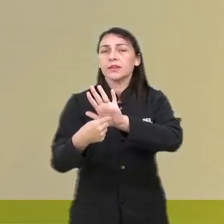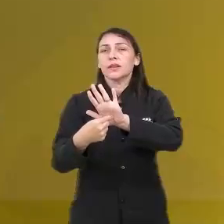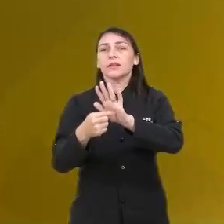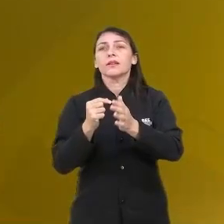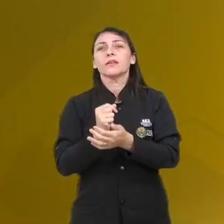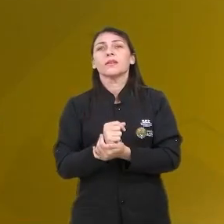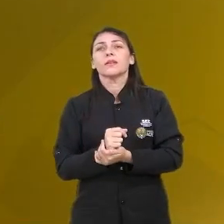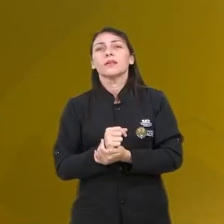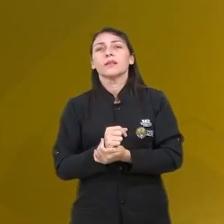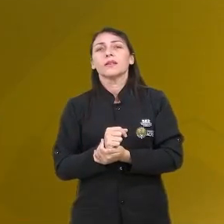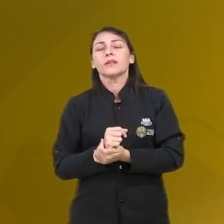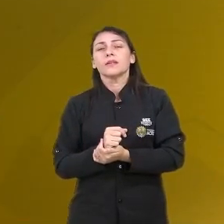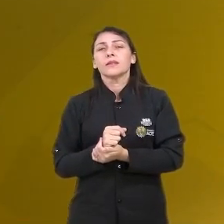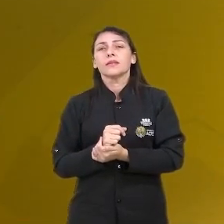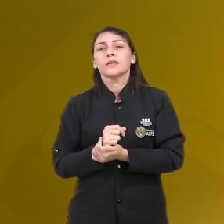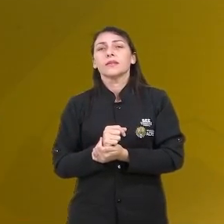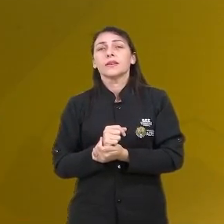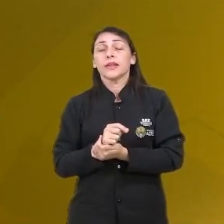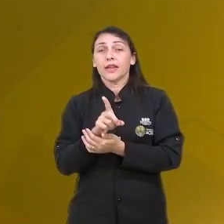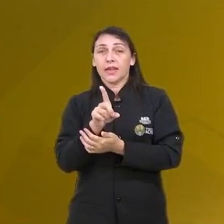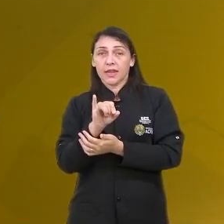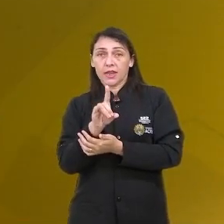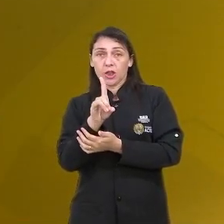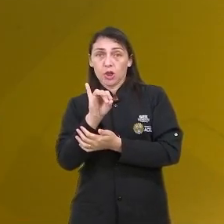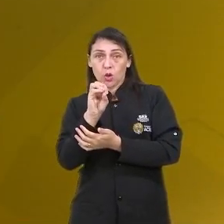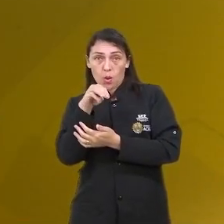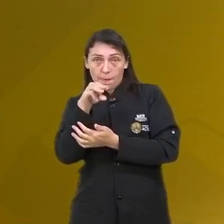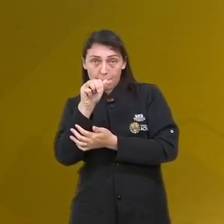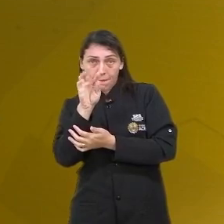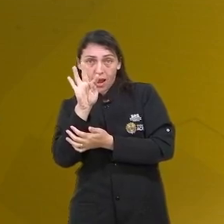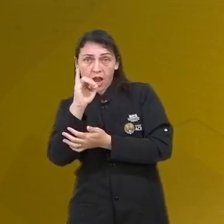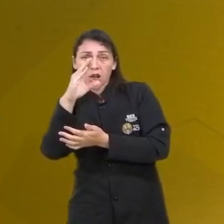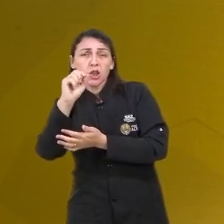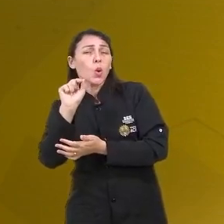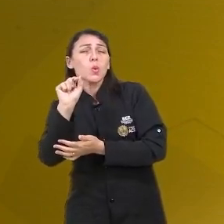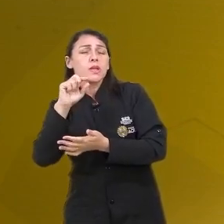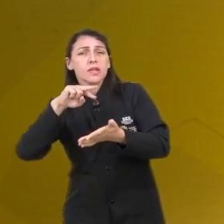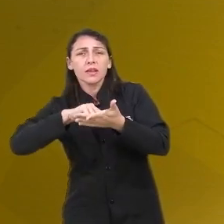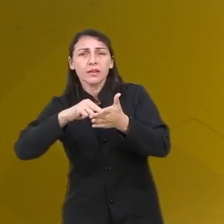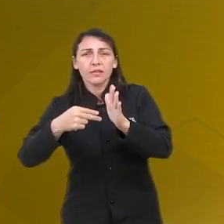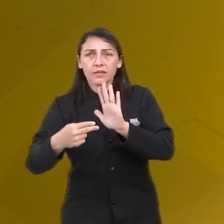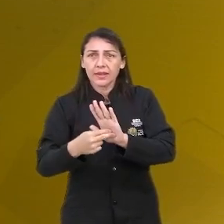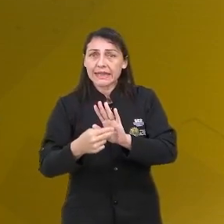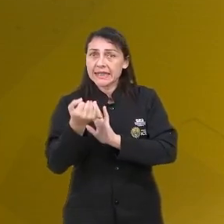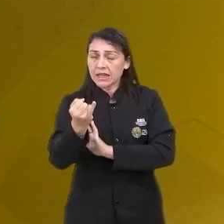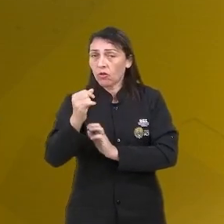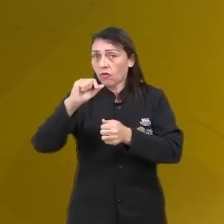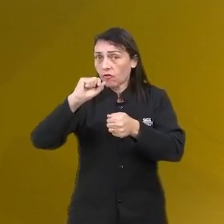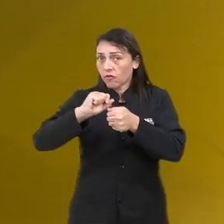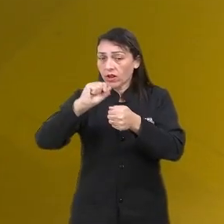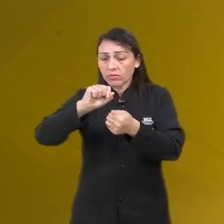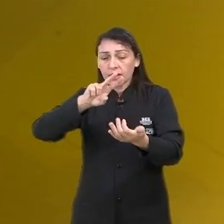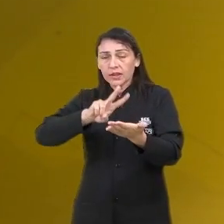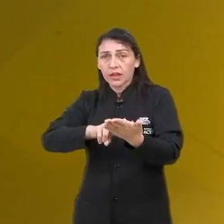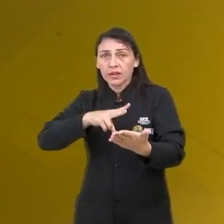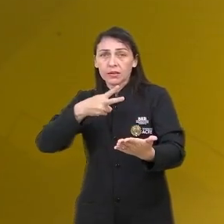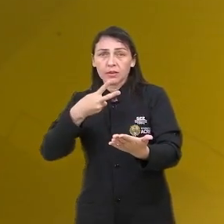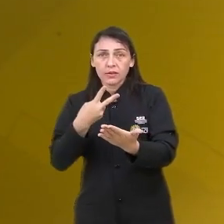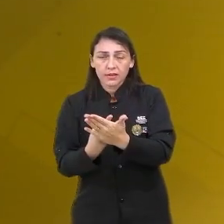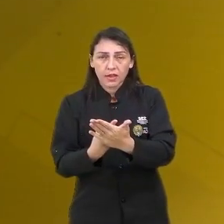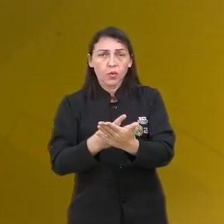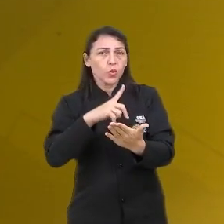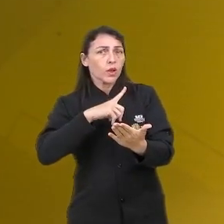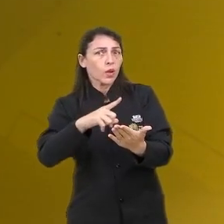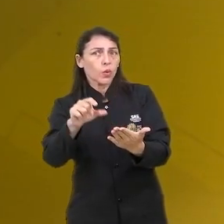trata de uma expressão idiomática. E o que ela significa? Se eu faço uma tradução literal disso, eu